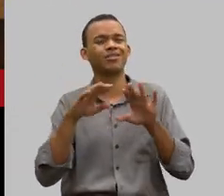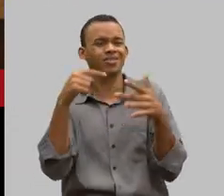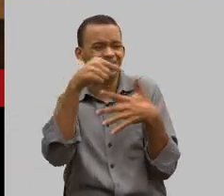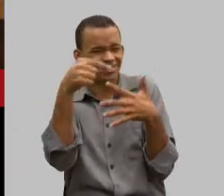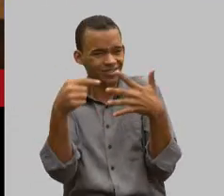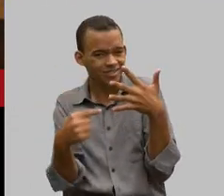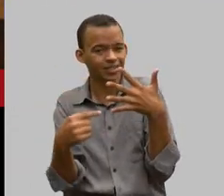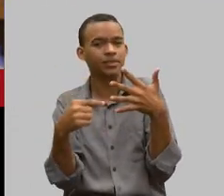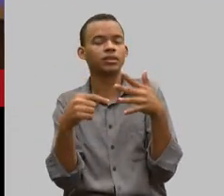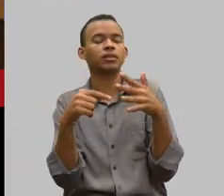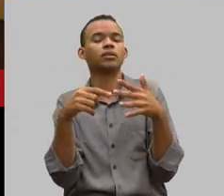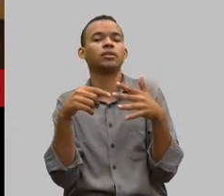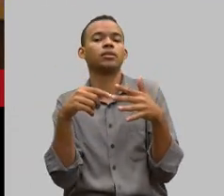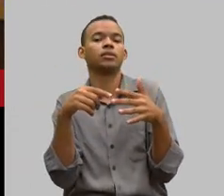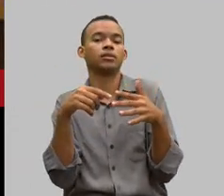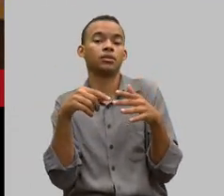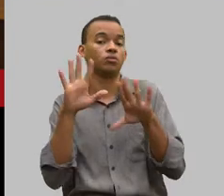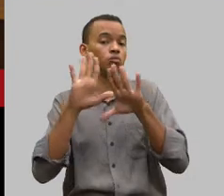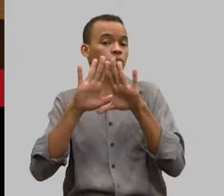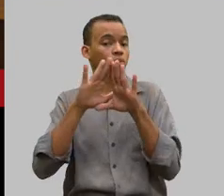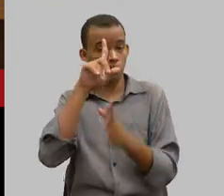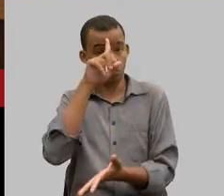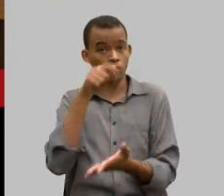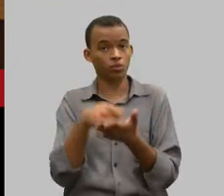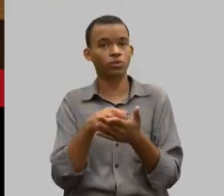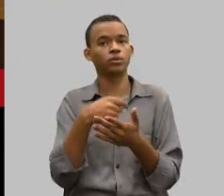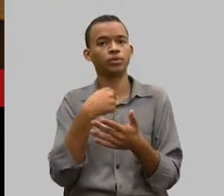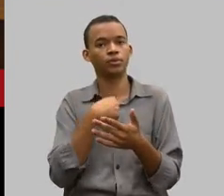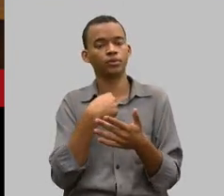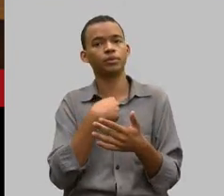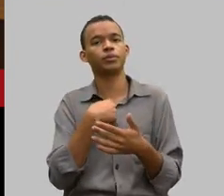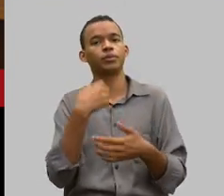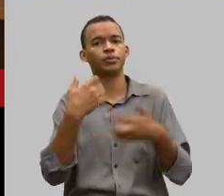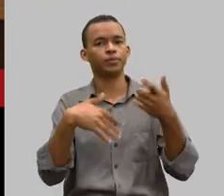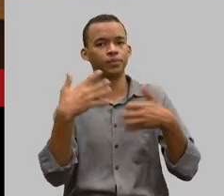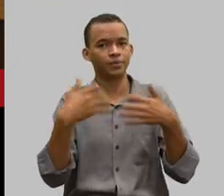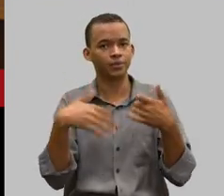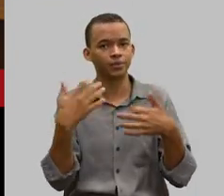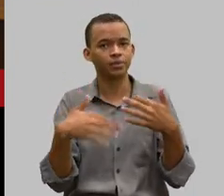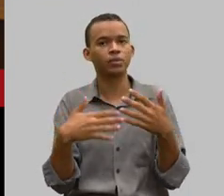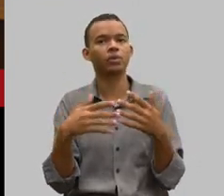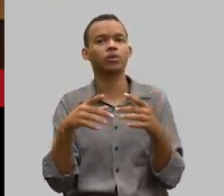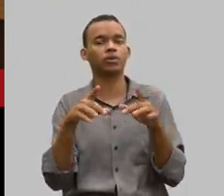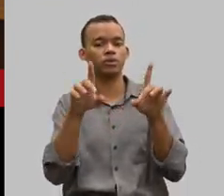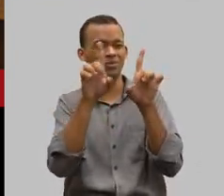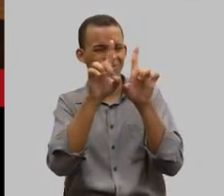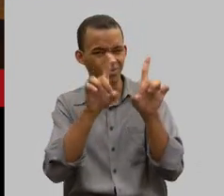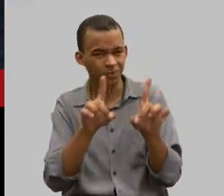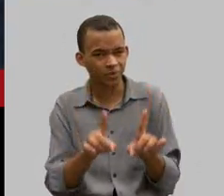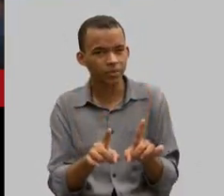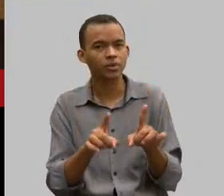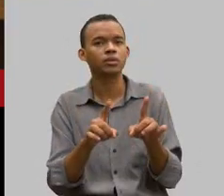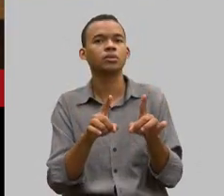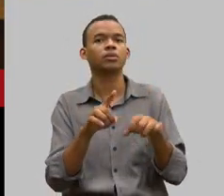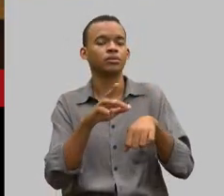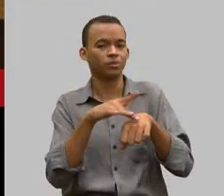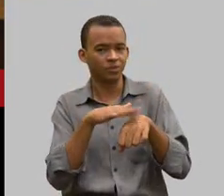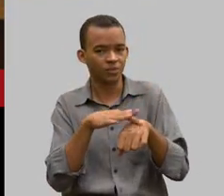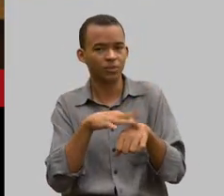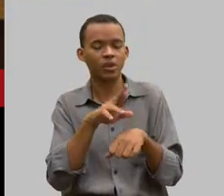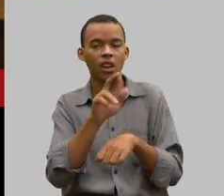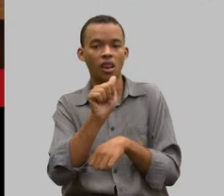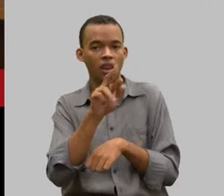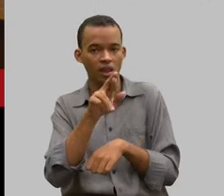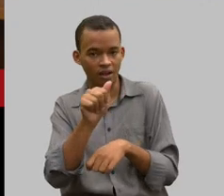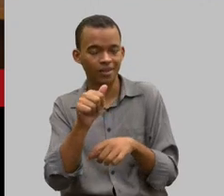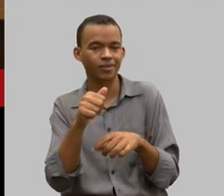explanação entre elas e aí eu não vou citar aqui as questões da pessoa com deficiência e doenças raras por motivos óbvios até porque boa parte da